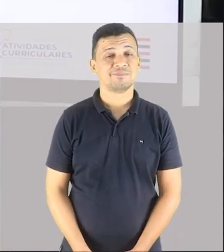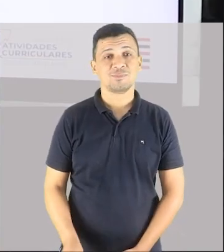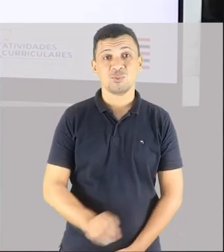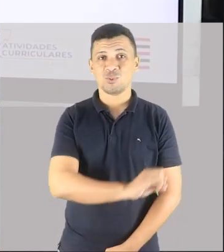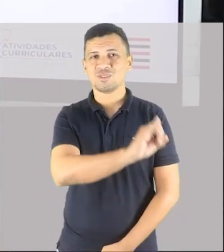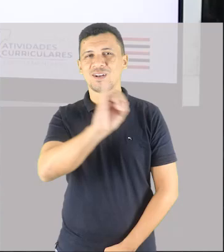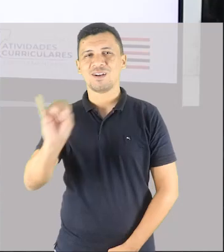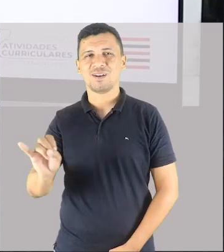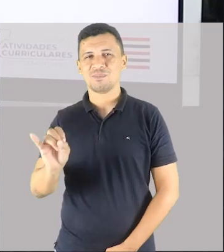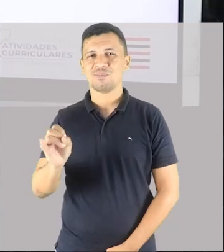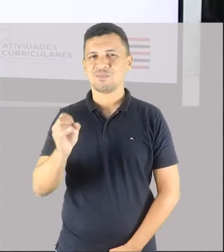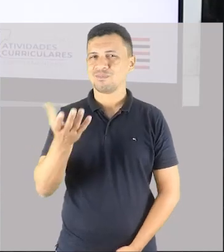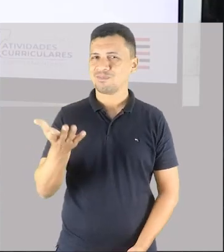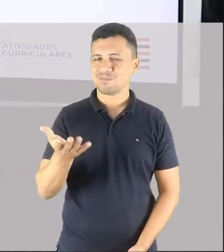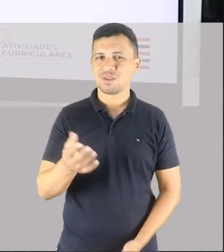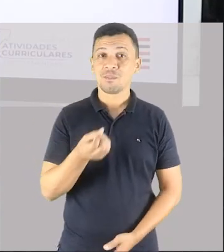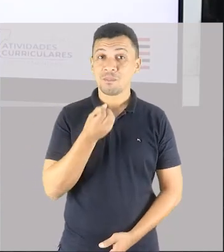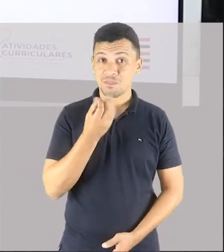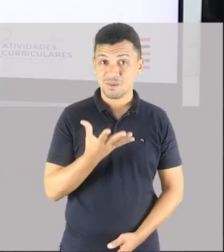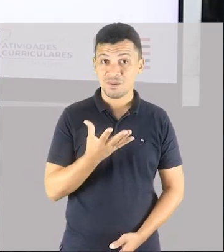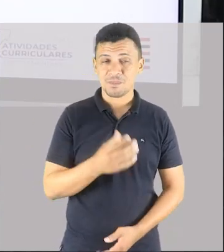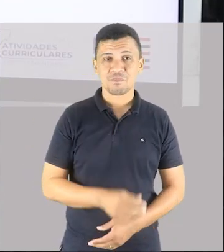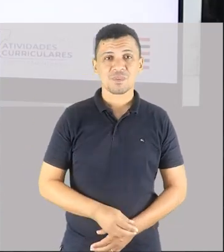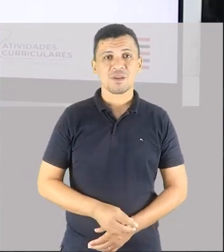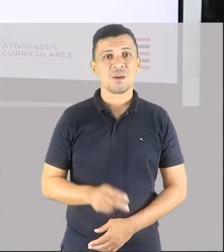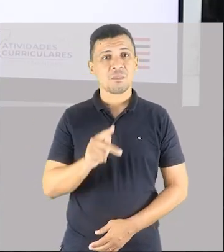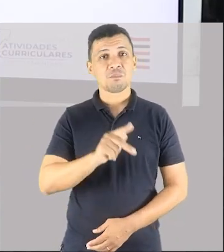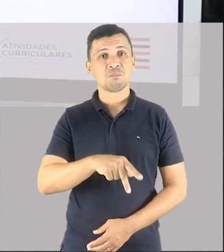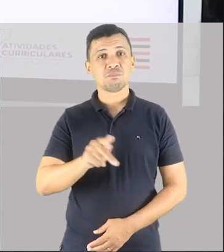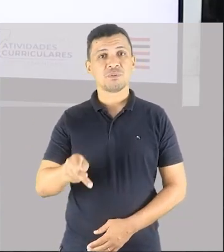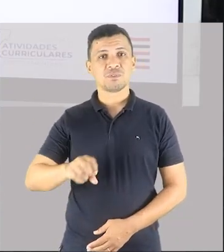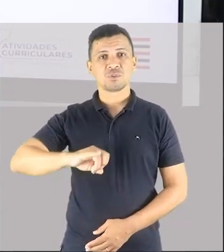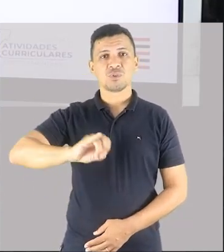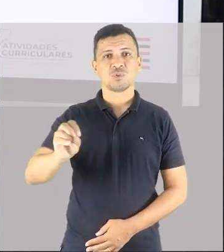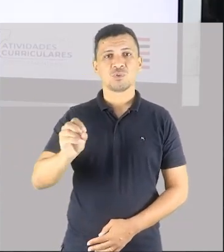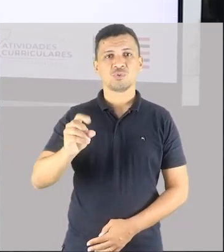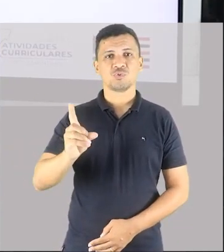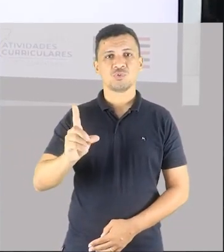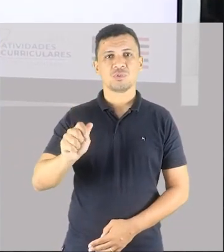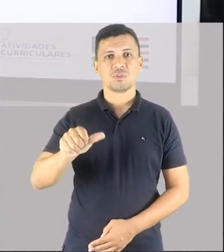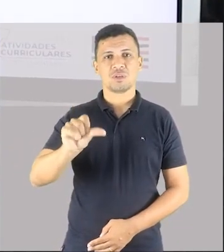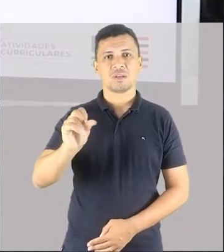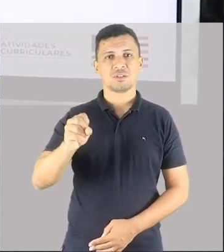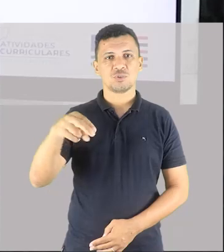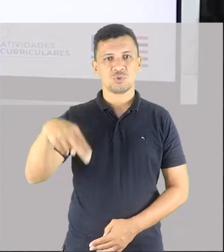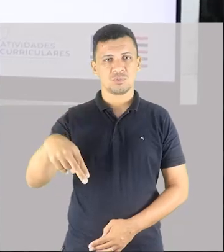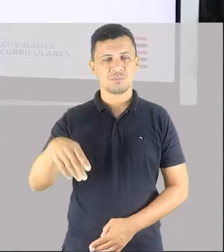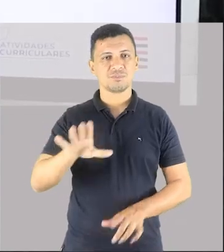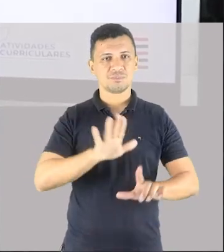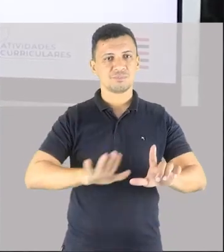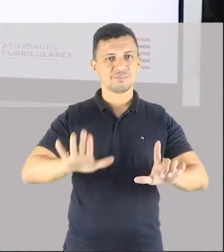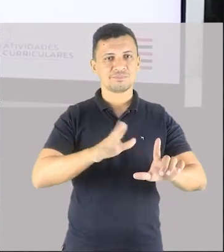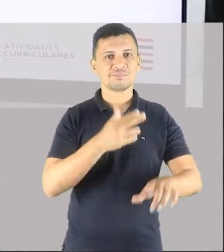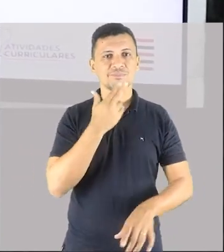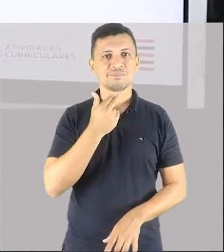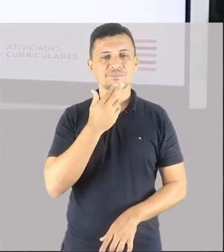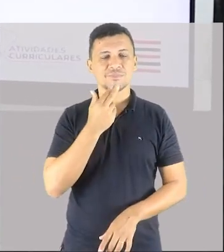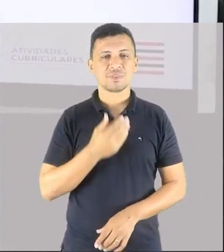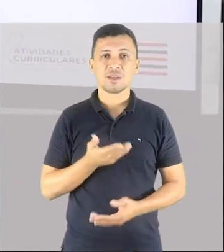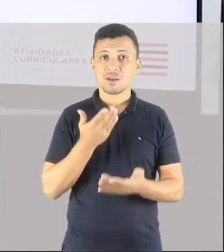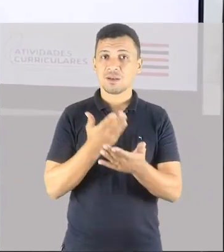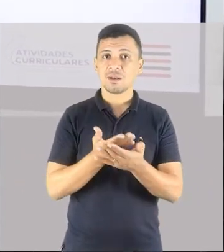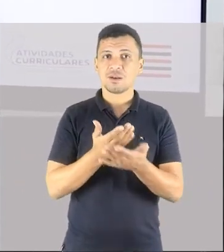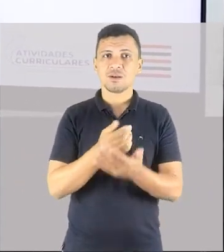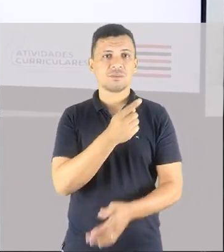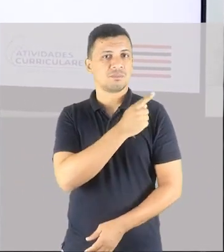Fala galera linda, tudo bom? Aqui é o professor Joás, professor da plataforma Gonçalves Dias, em mais uma aula para você do primeiro ano. Qual é